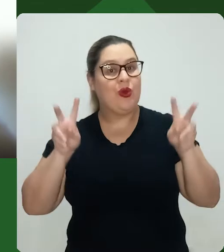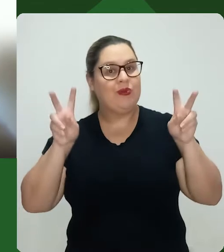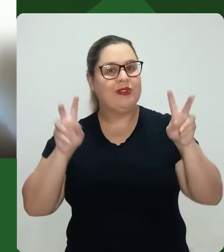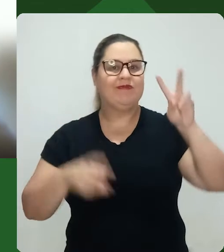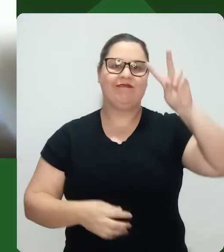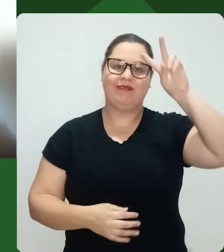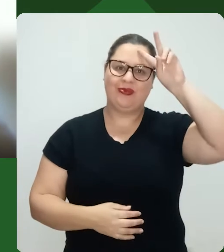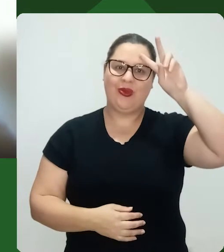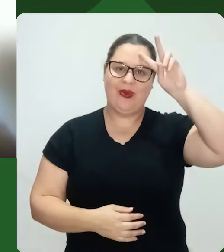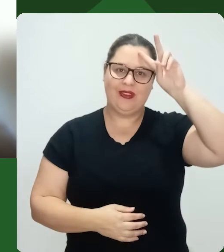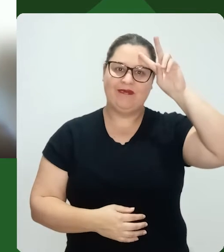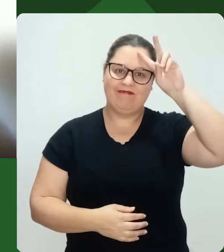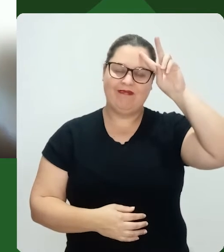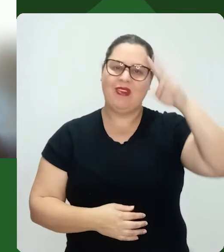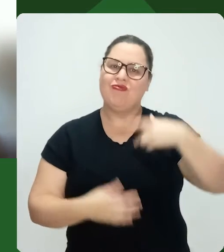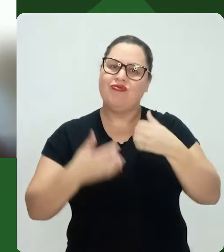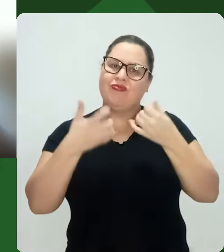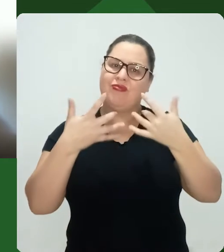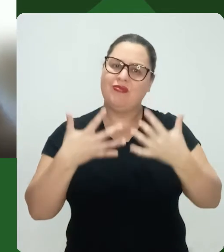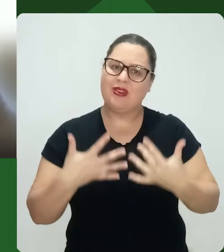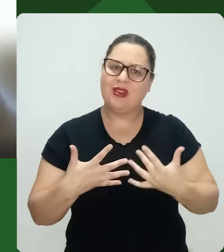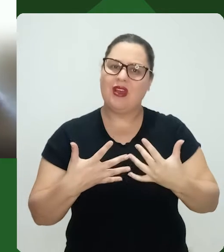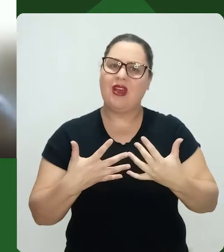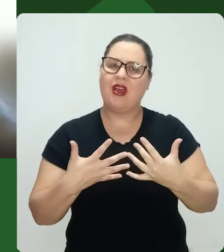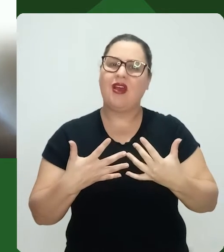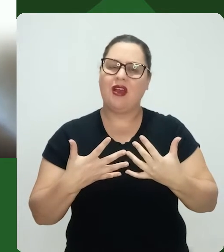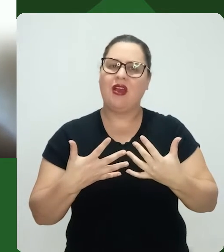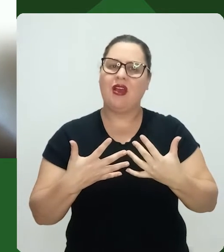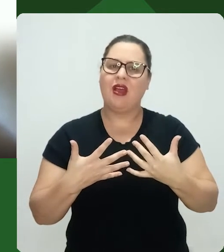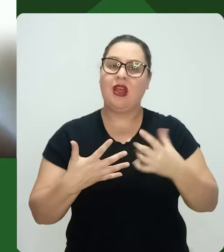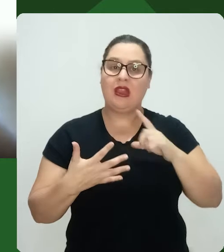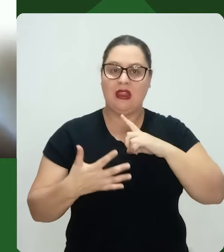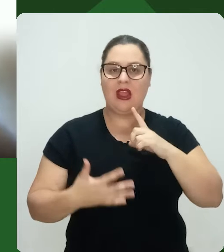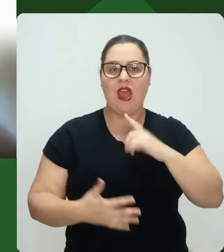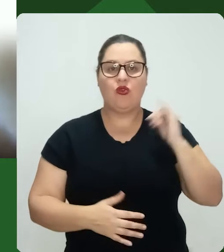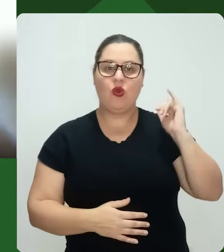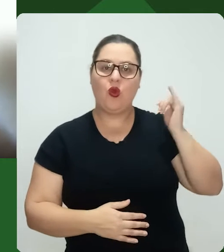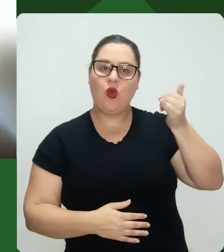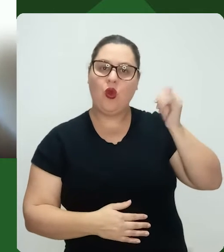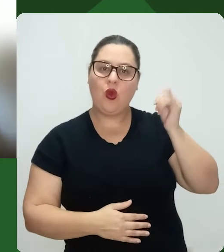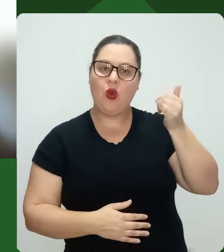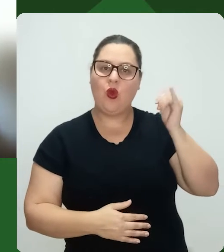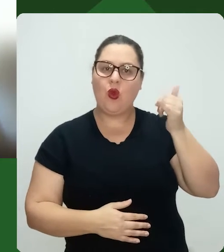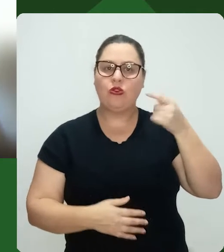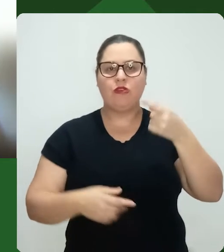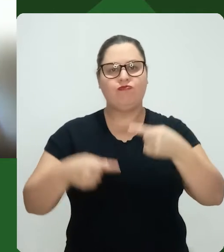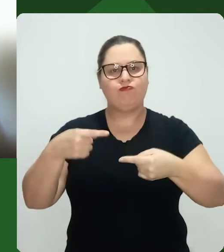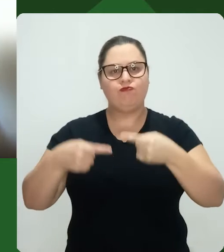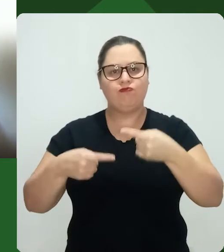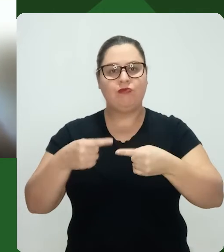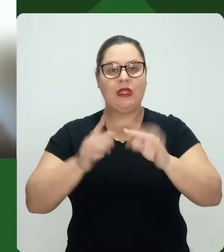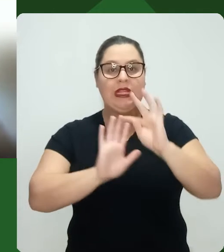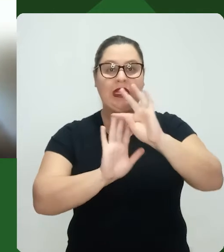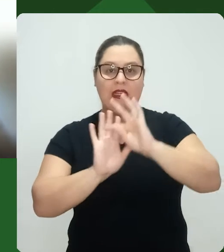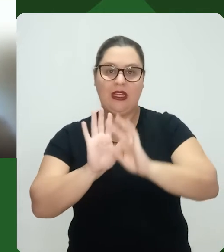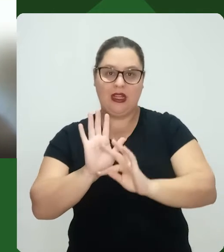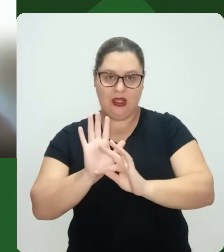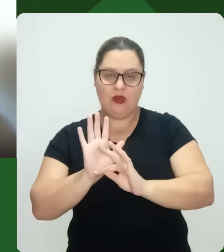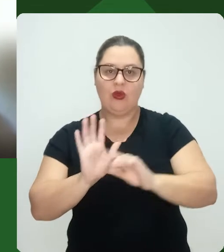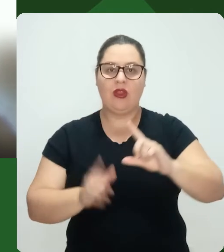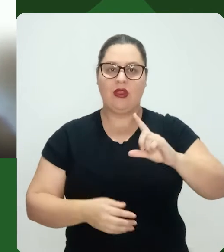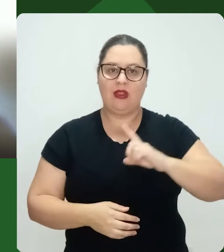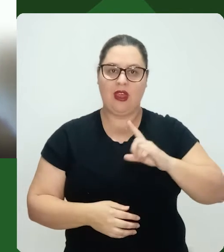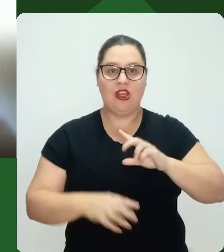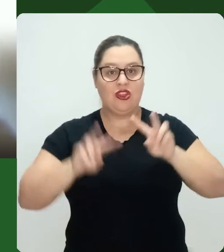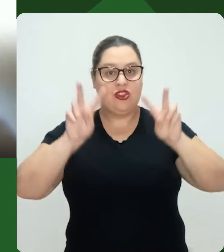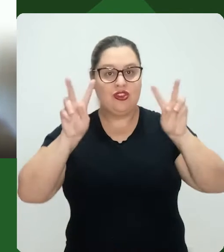Essa aula é sobre história. Vamos falar um pouquinho sobre o que está